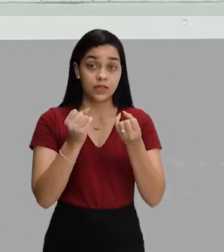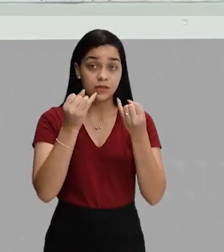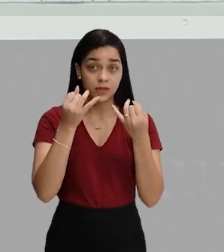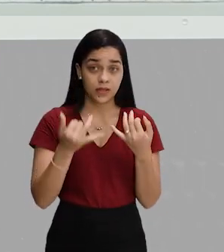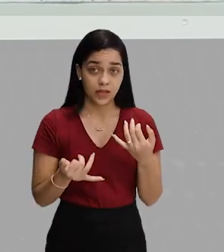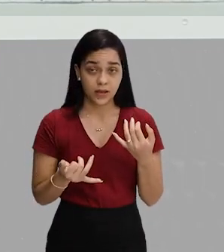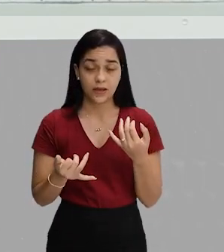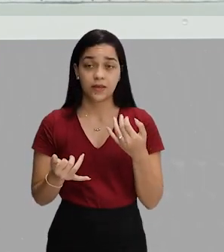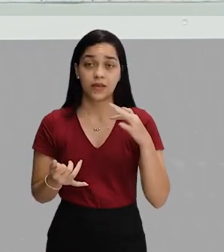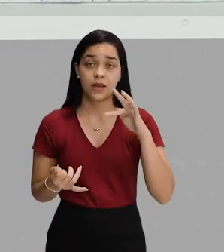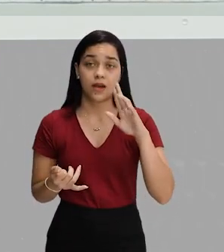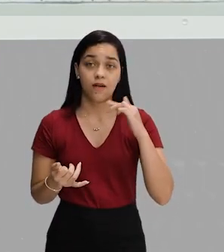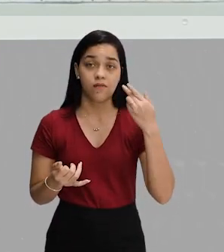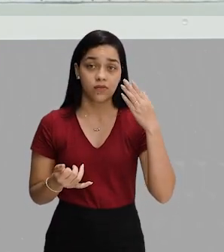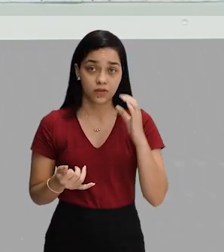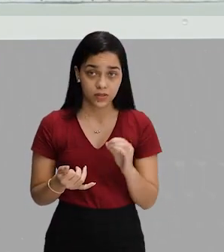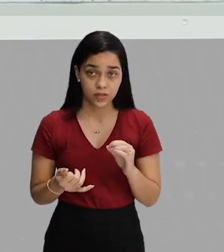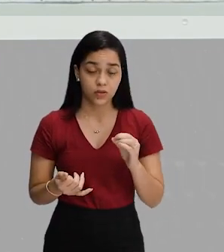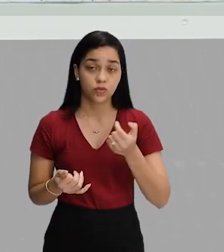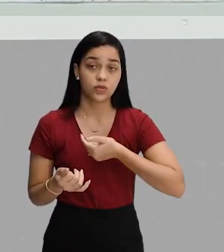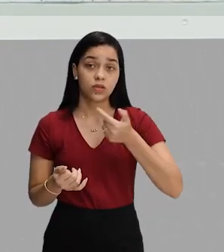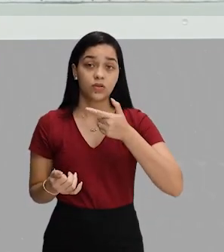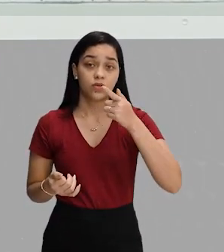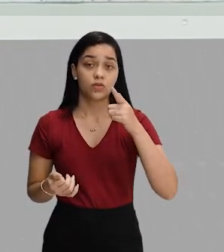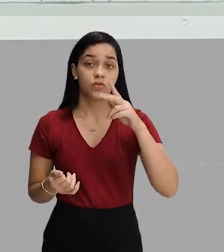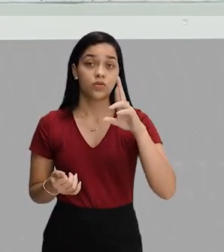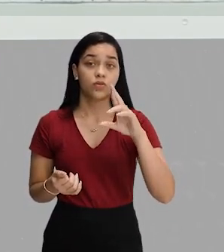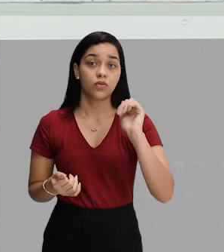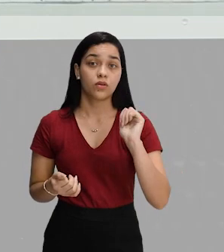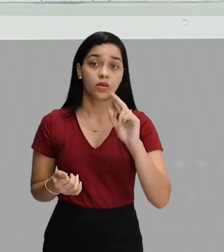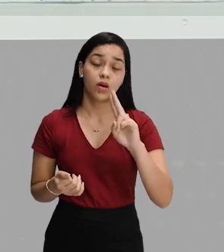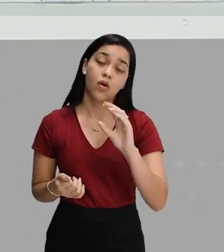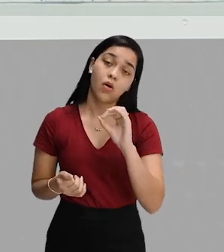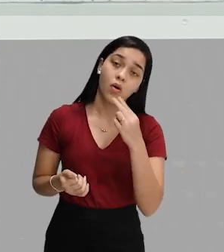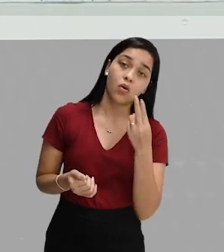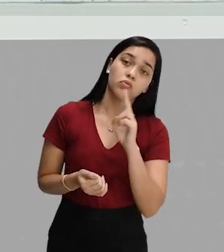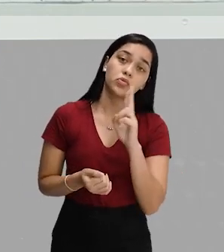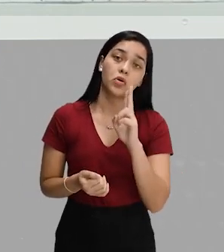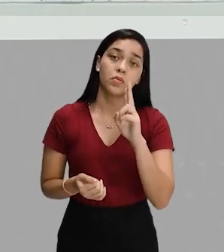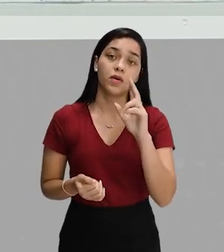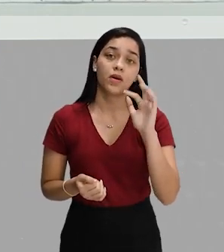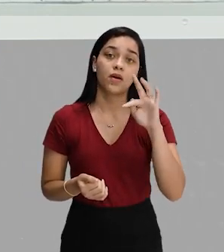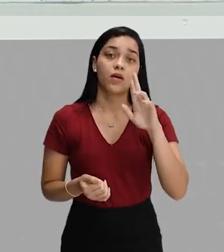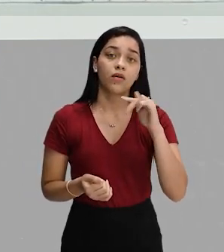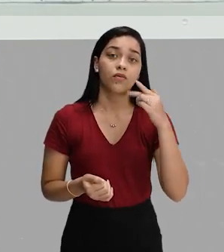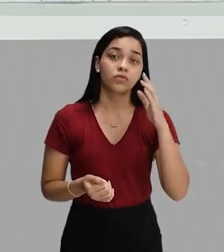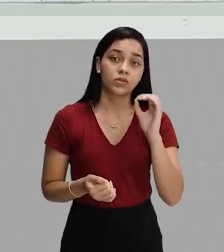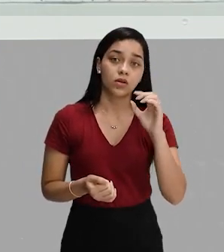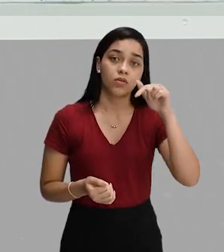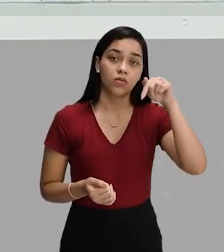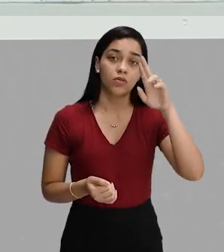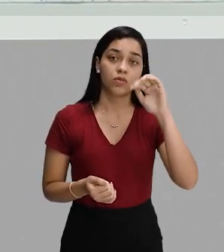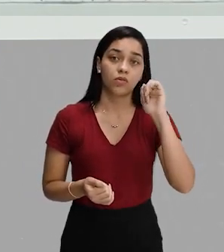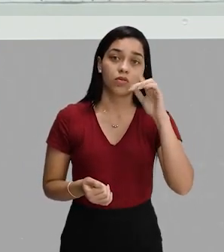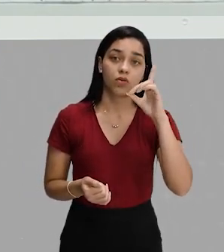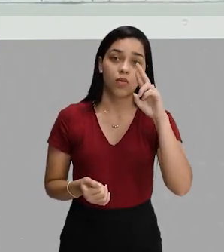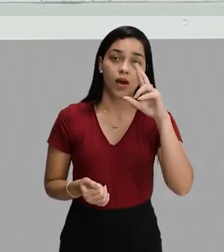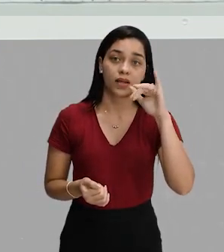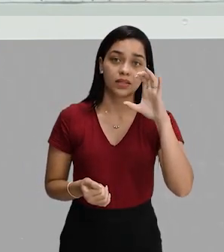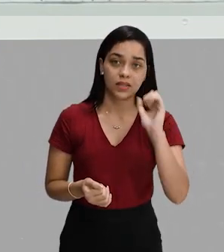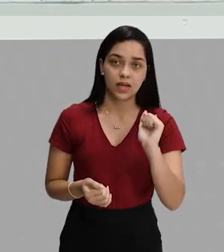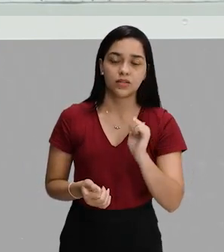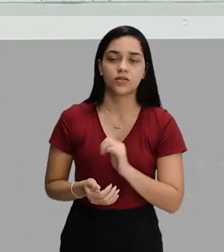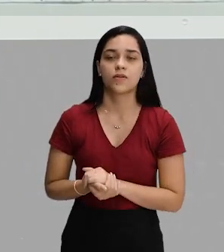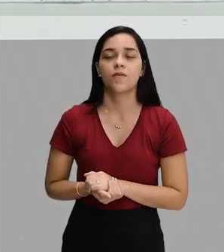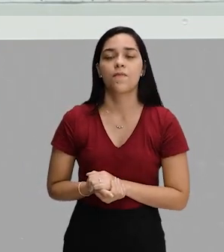que essa função é uma função do segundo grau, ou, como o nome da aula está dizendo, função quadrática. E aí,